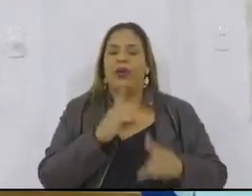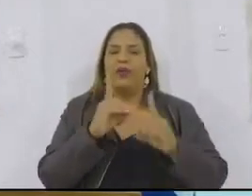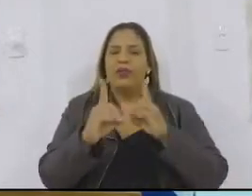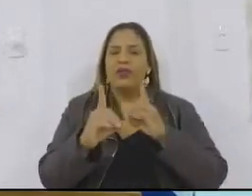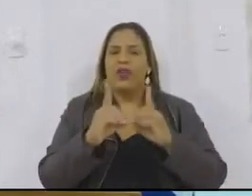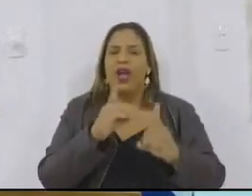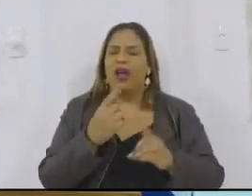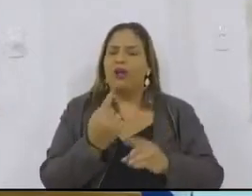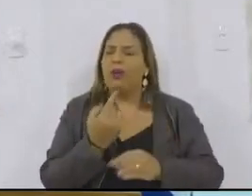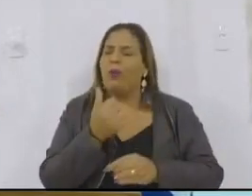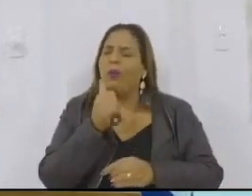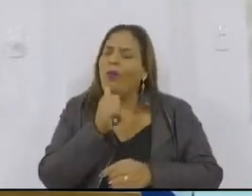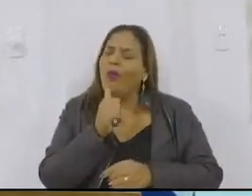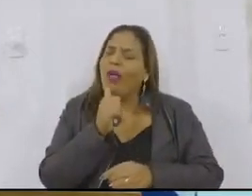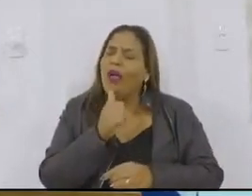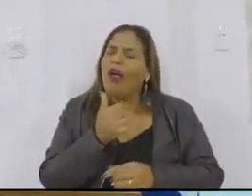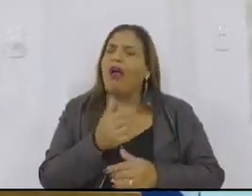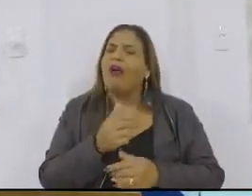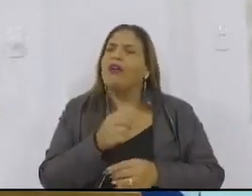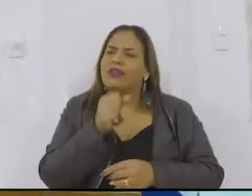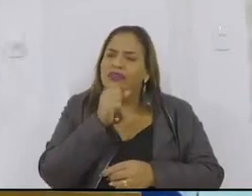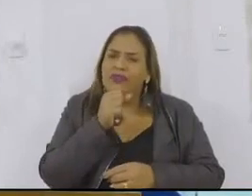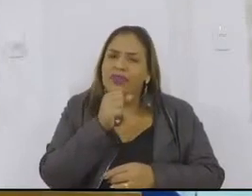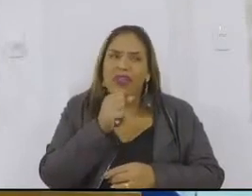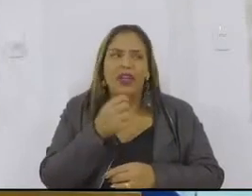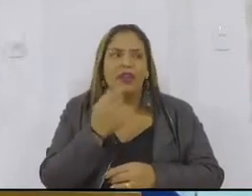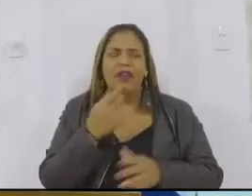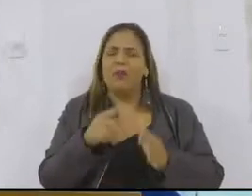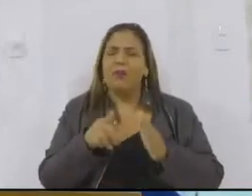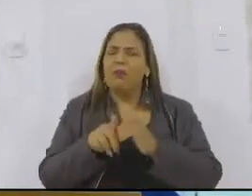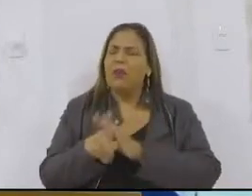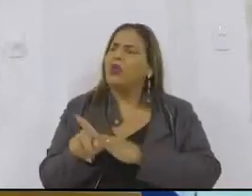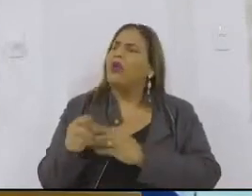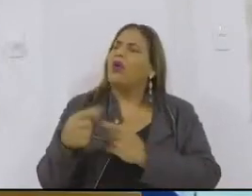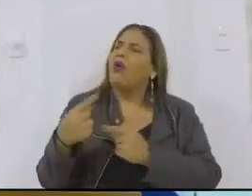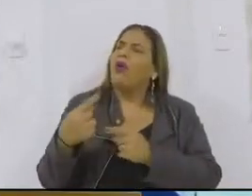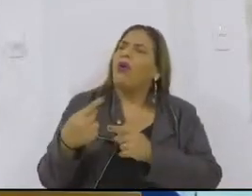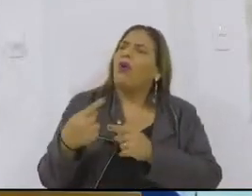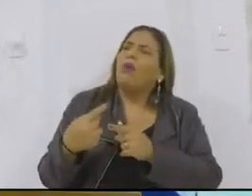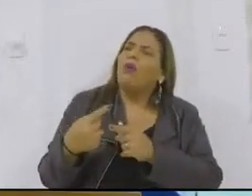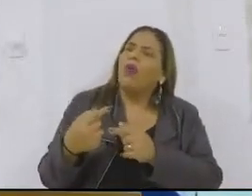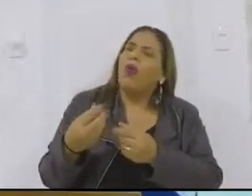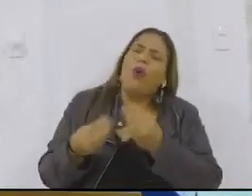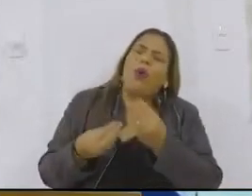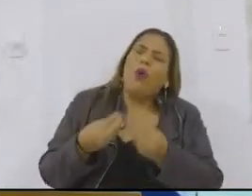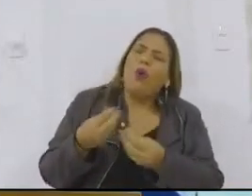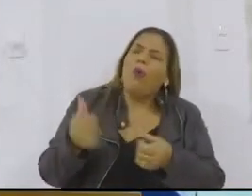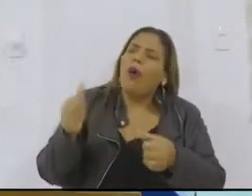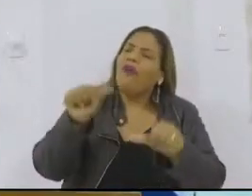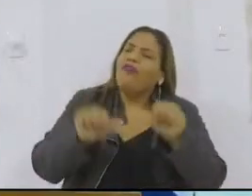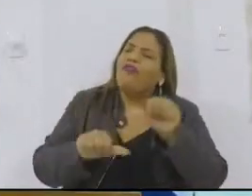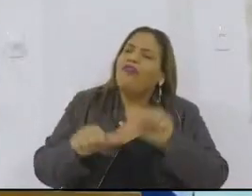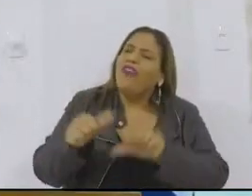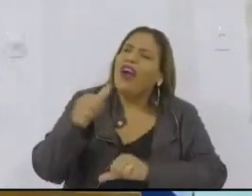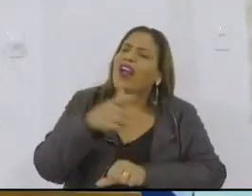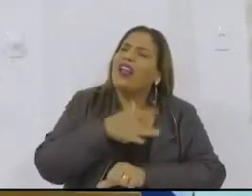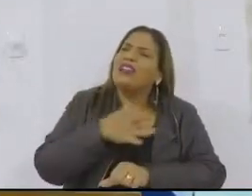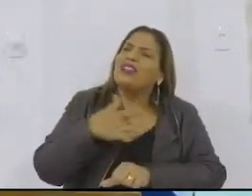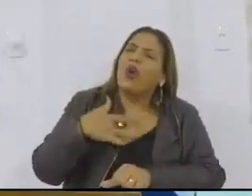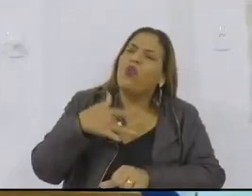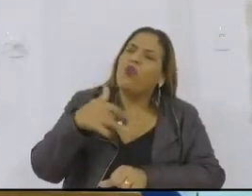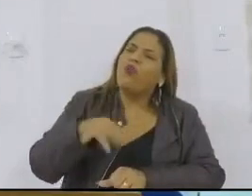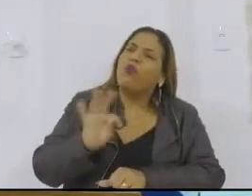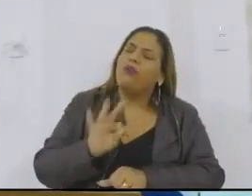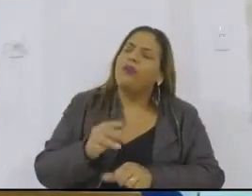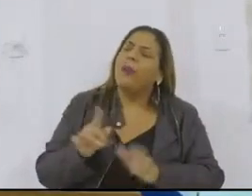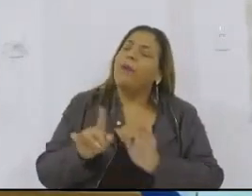senhora, que ela me perguntou como que eu avaliava o serviço da saúde do município, né? E eu perguntei a ela,